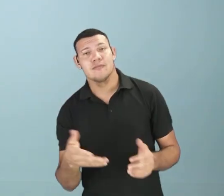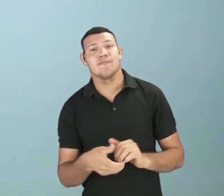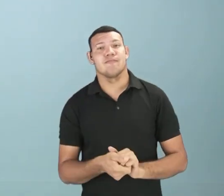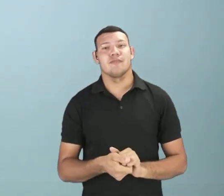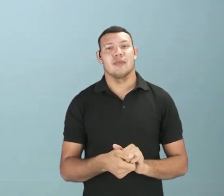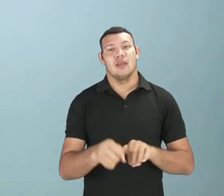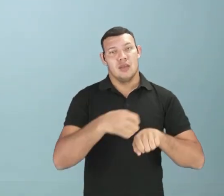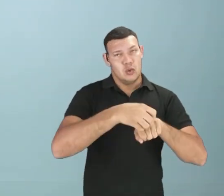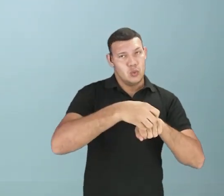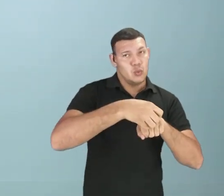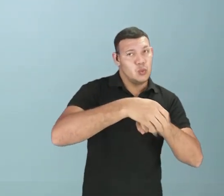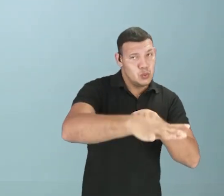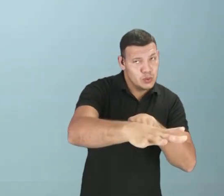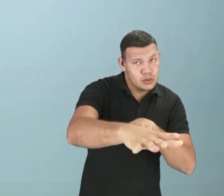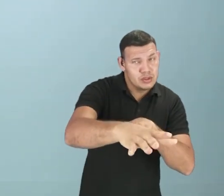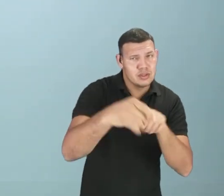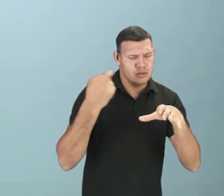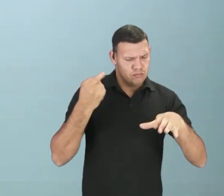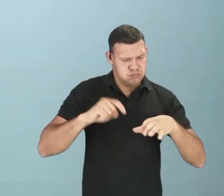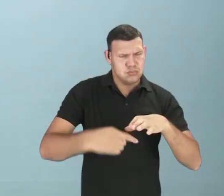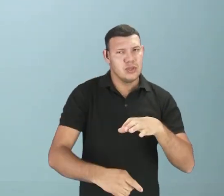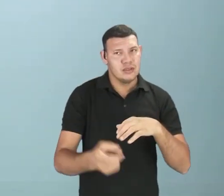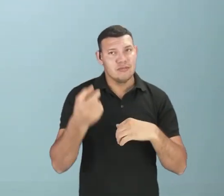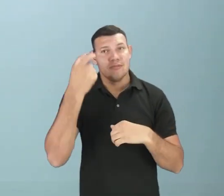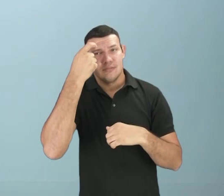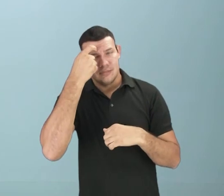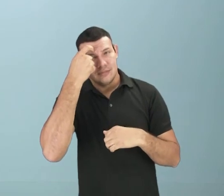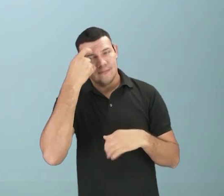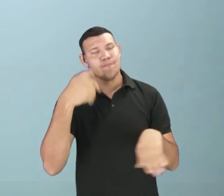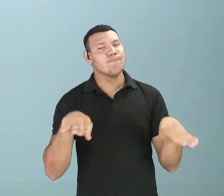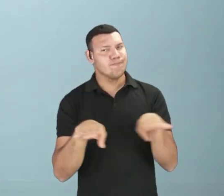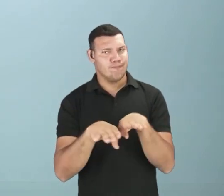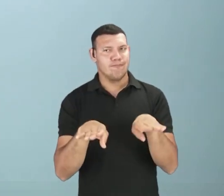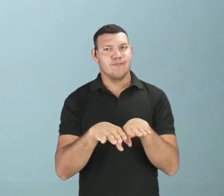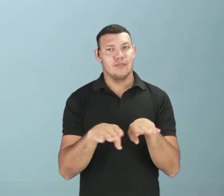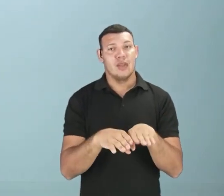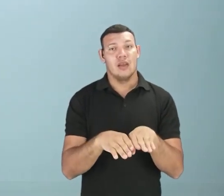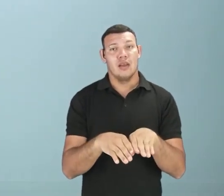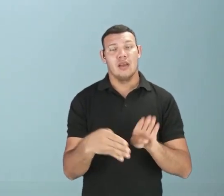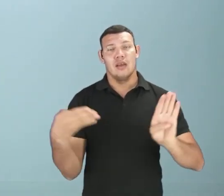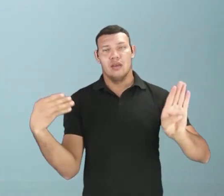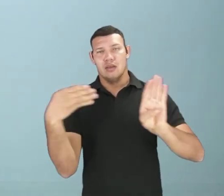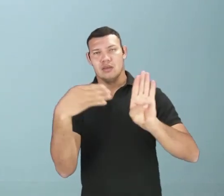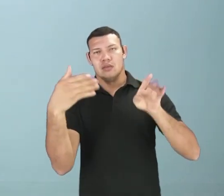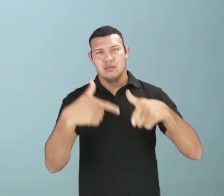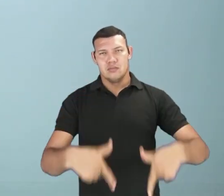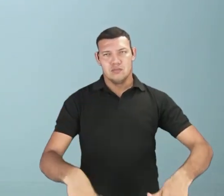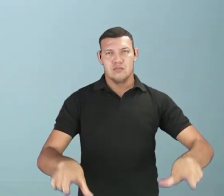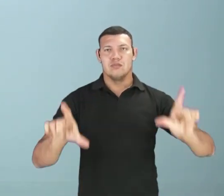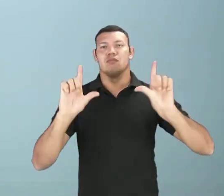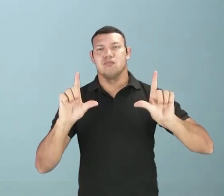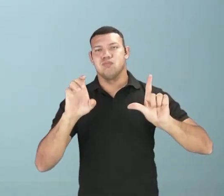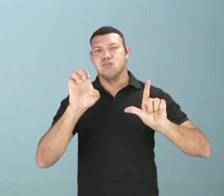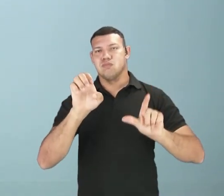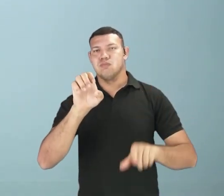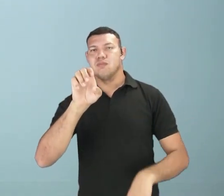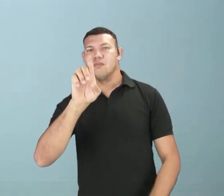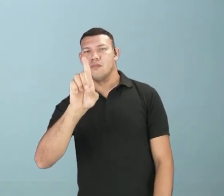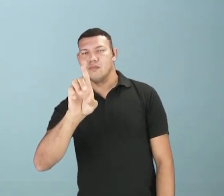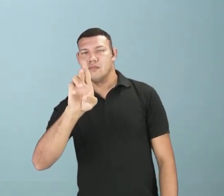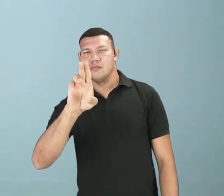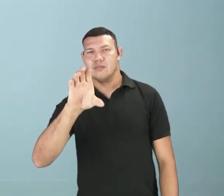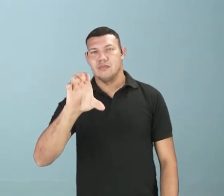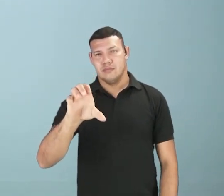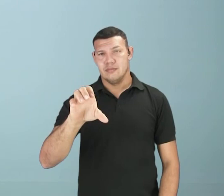como sugestão para você se aprofundar mais nesse conhecimento, né? Você também pode acessar a plataforma Eduque, né? E lá na